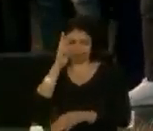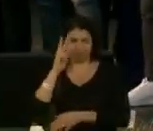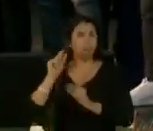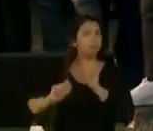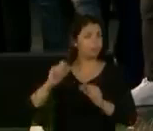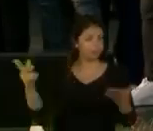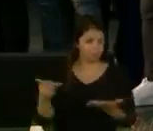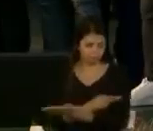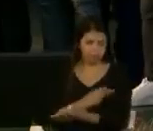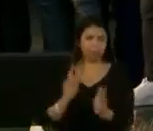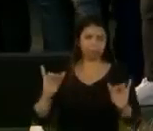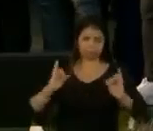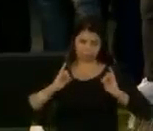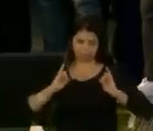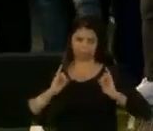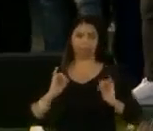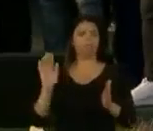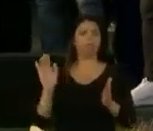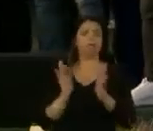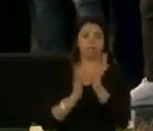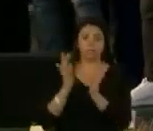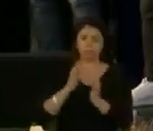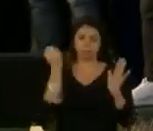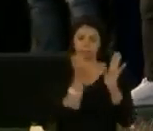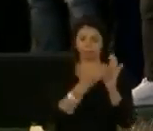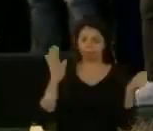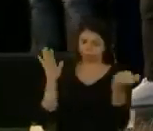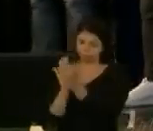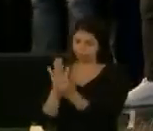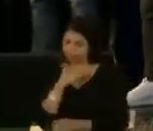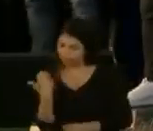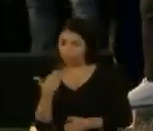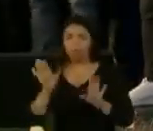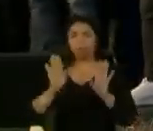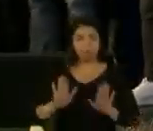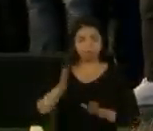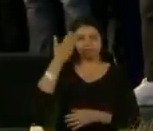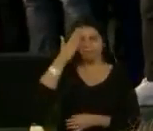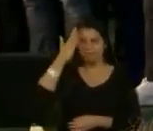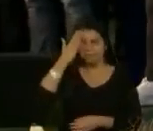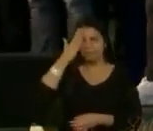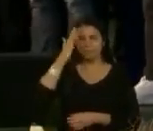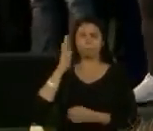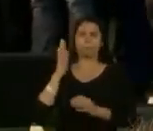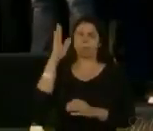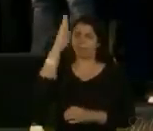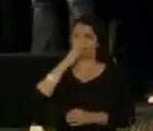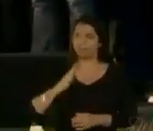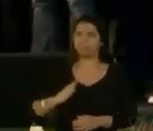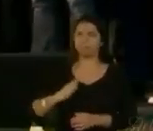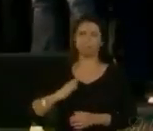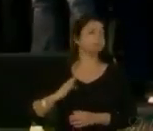de Deus. Mas nós bem entendemos que o Brasil é um país que